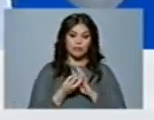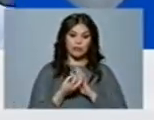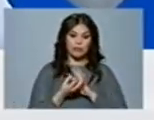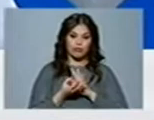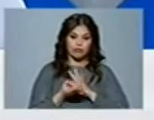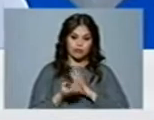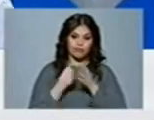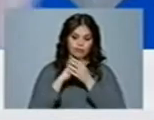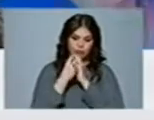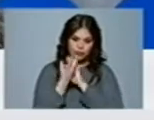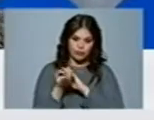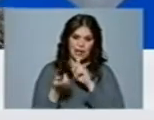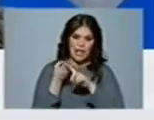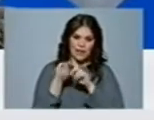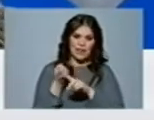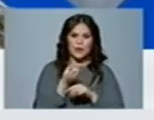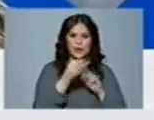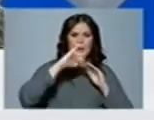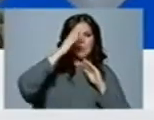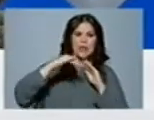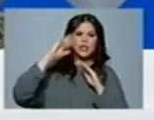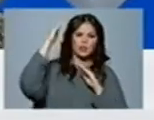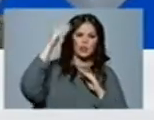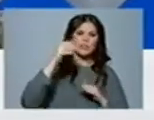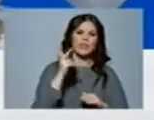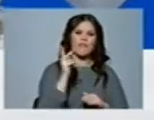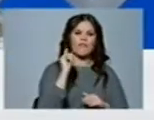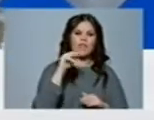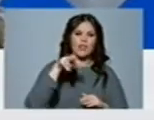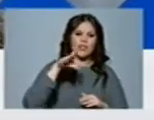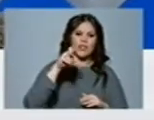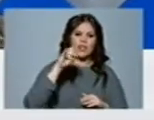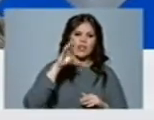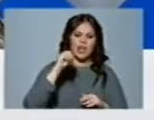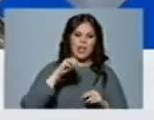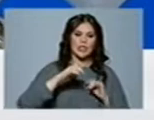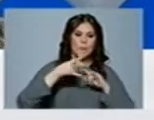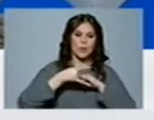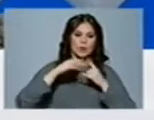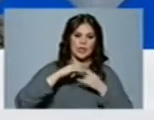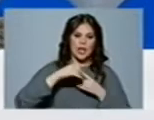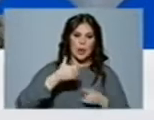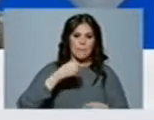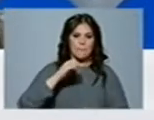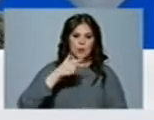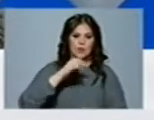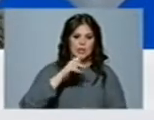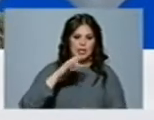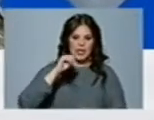há várias feiras, principalmente em Trás-os-Montes, Vinhais, Boticas, Monte Alegre, Braga,